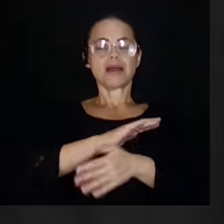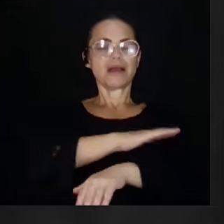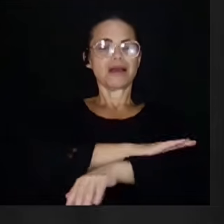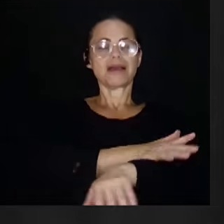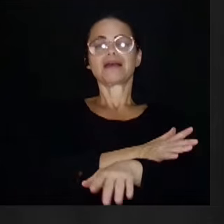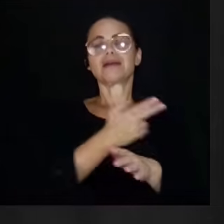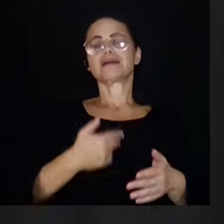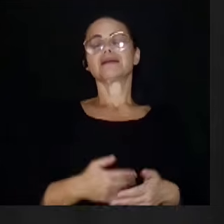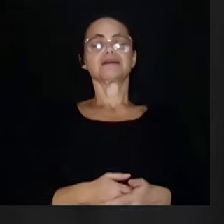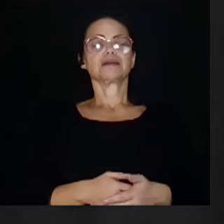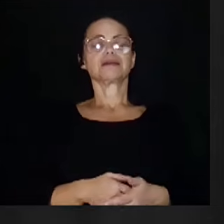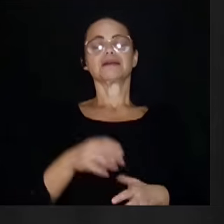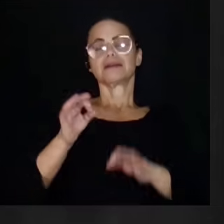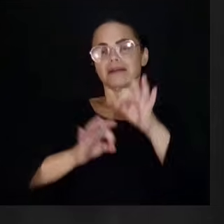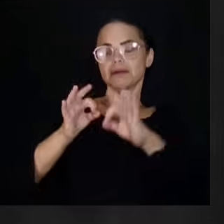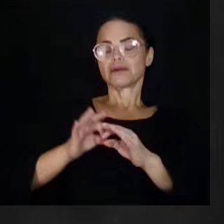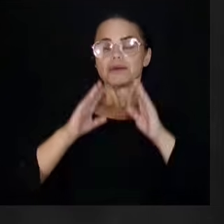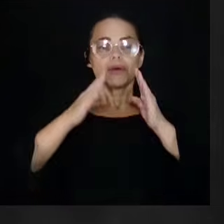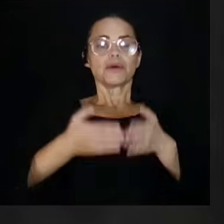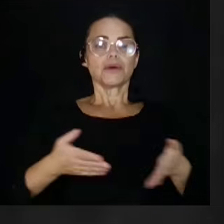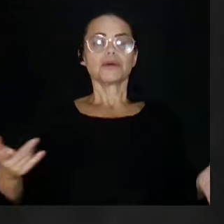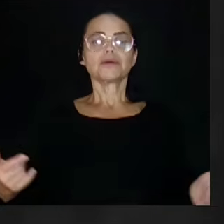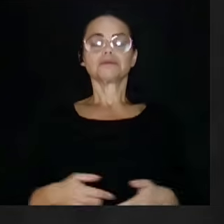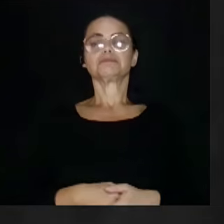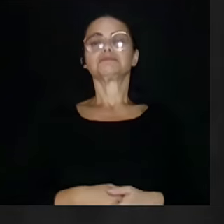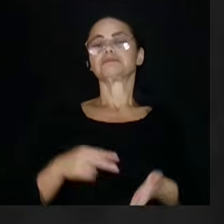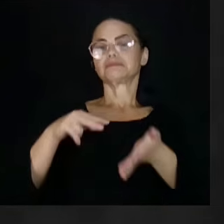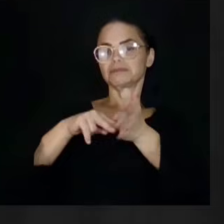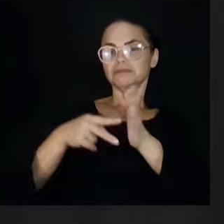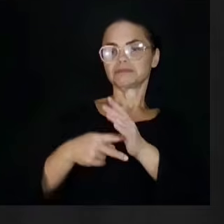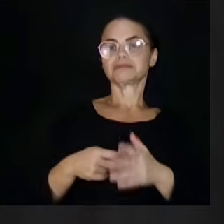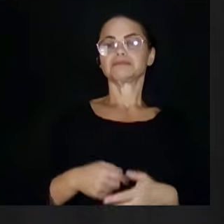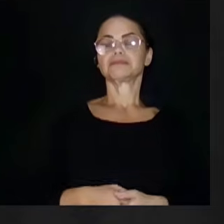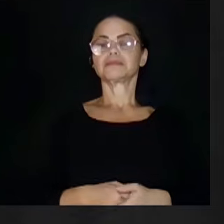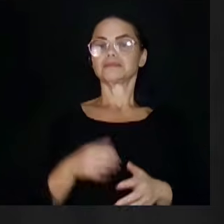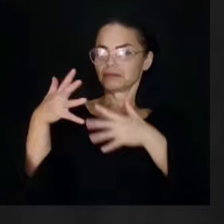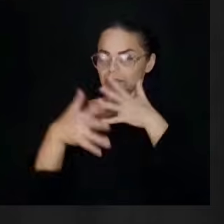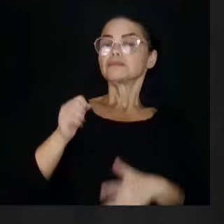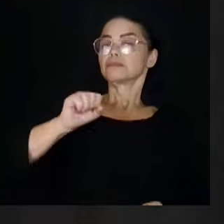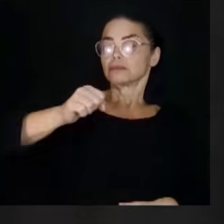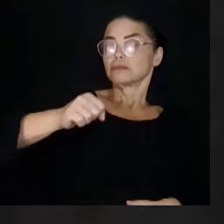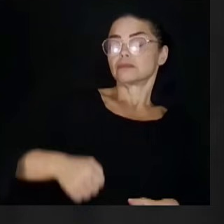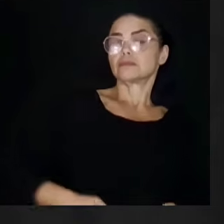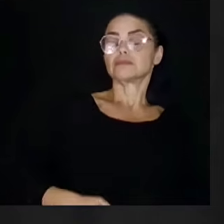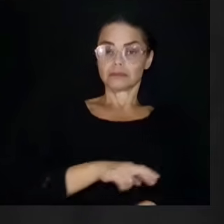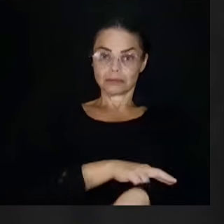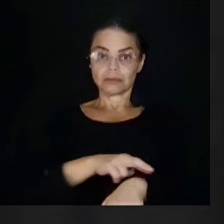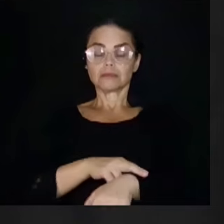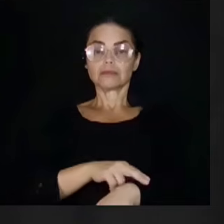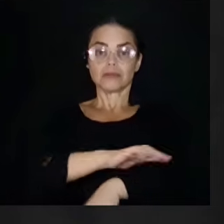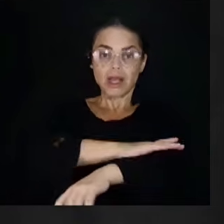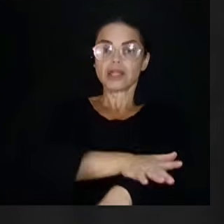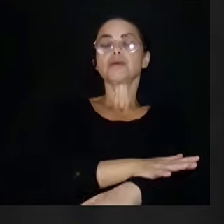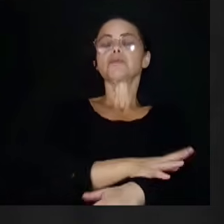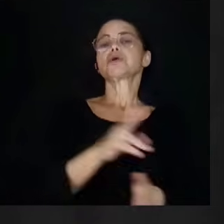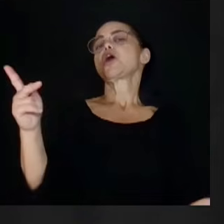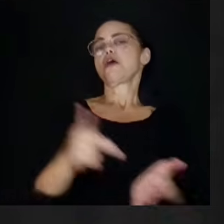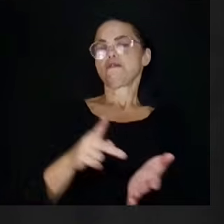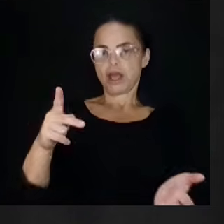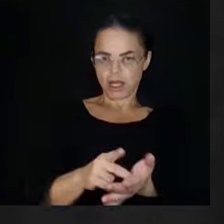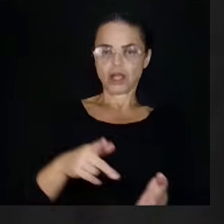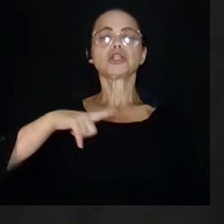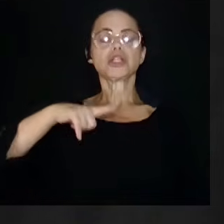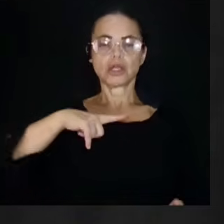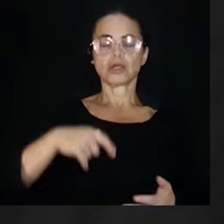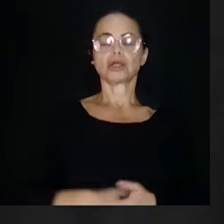projetos específicos, significa você falar, sim, racismo existe. E nós estamos correndo